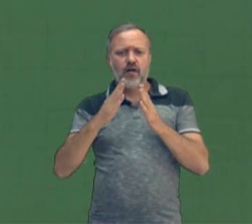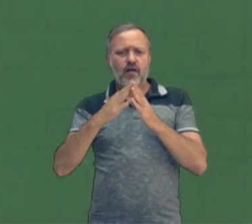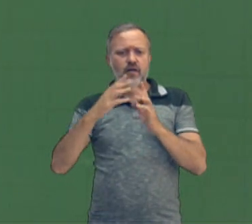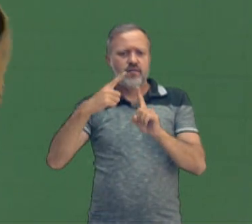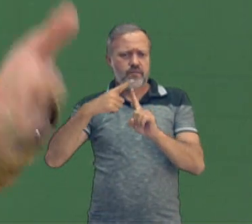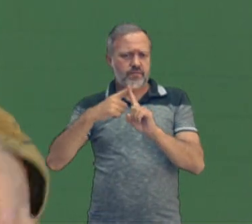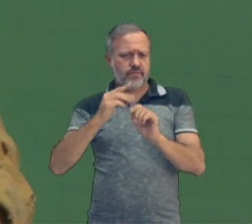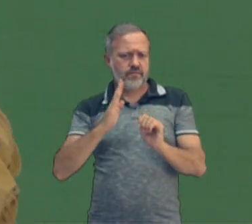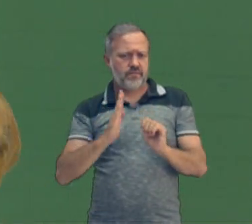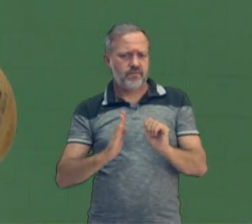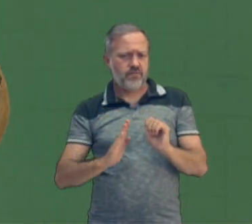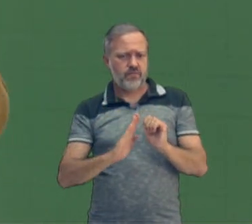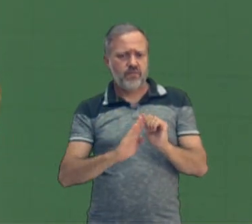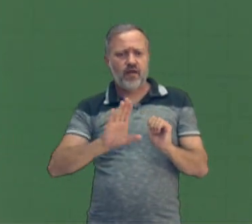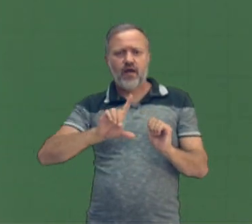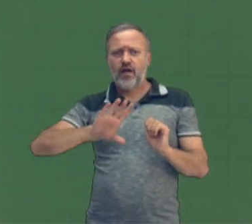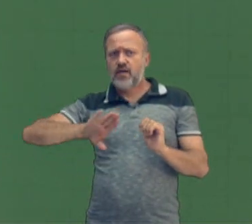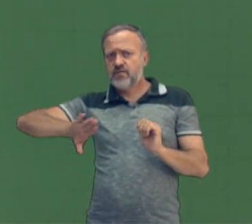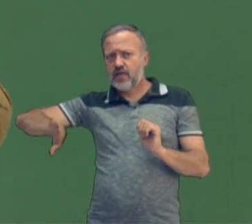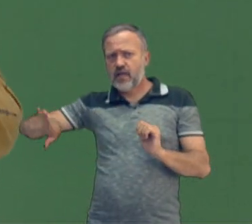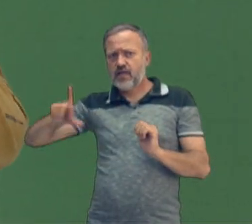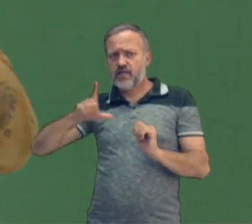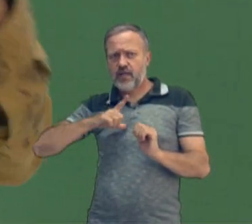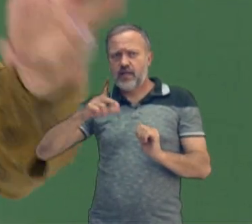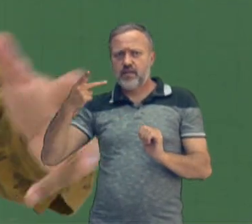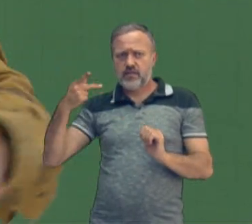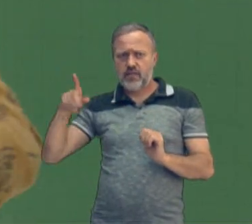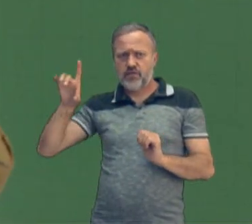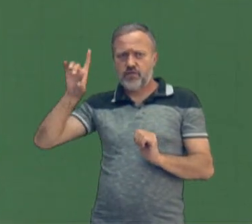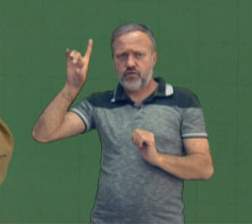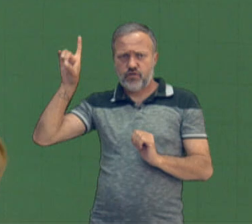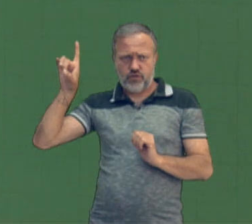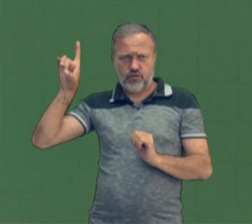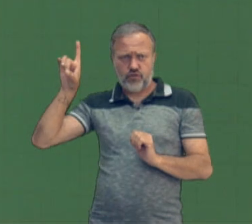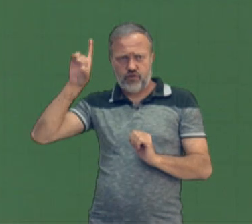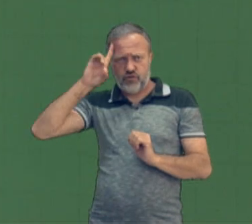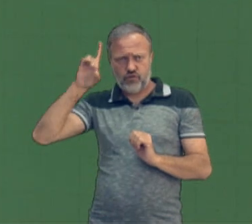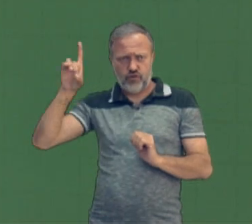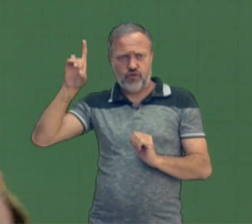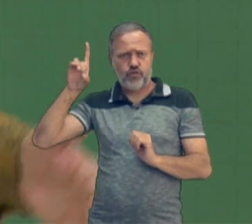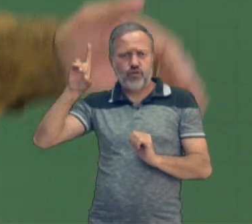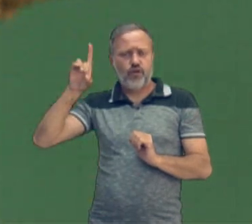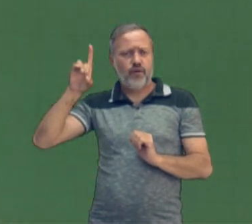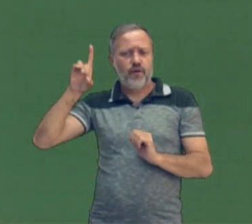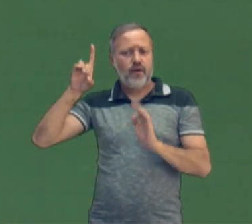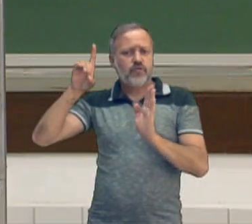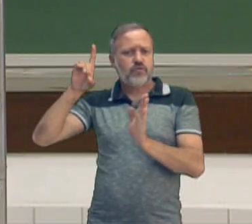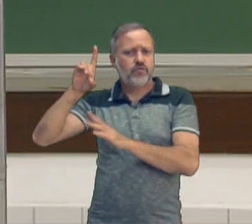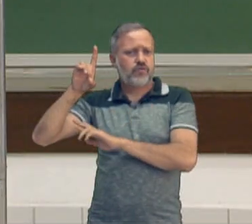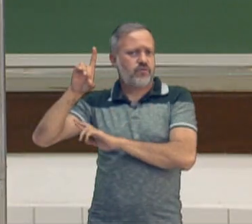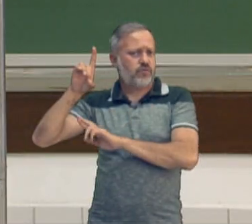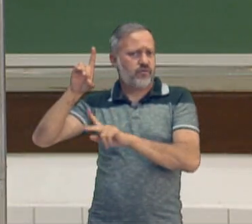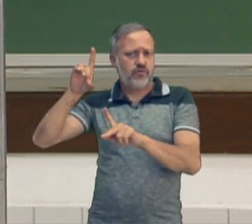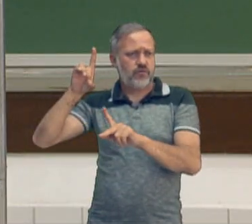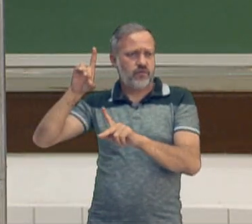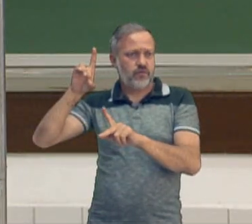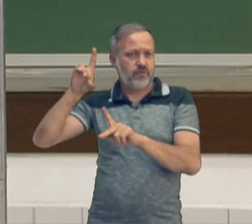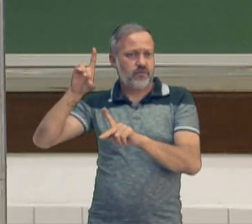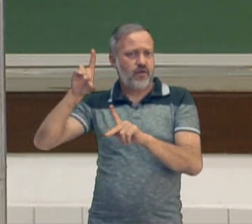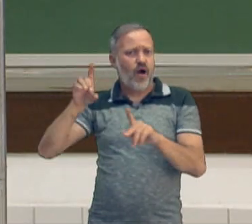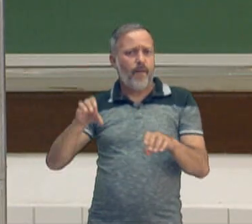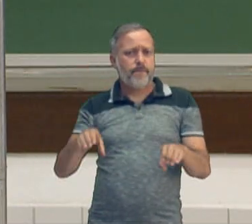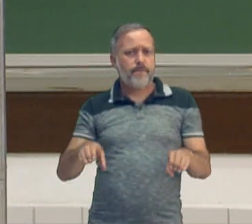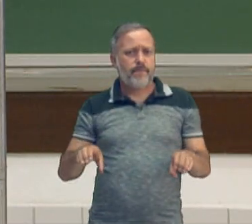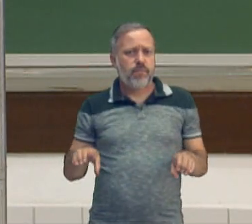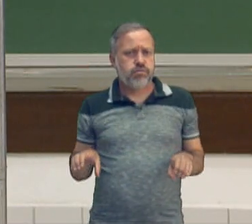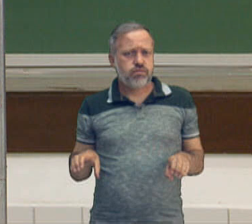seus santos e santas, seus dias, seus feriados, que estão inclusive no calendário cívico, não é a resposta. Budismo não tem,